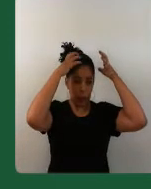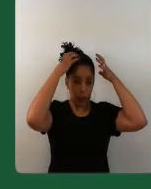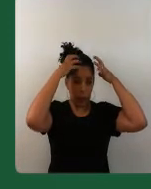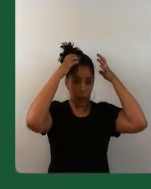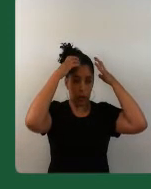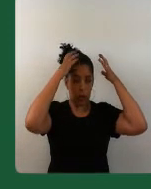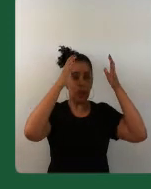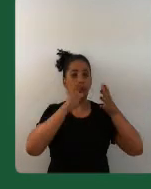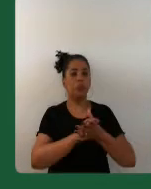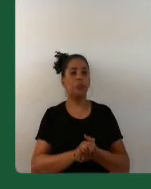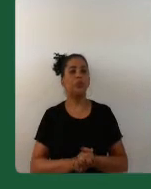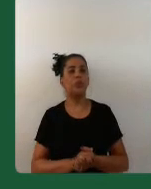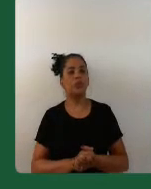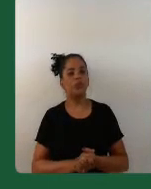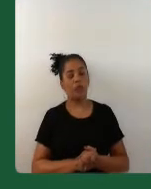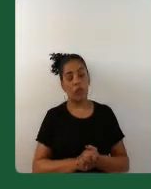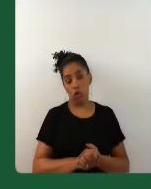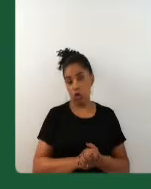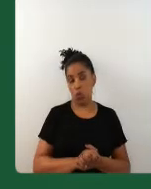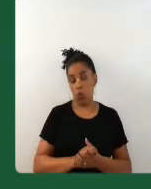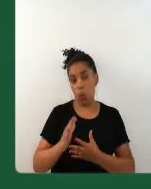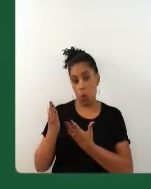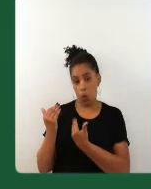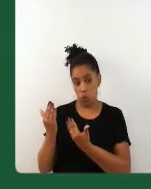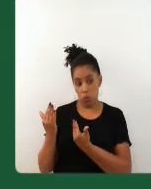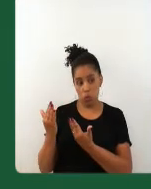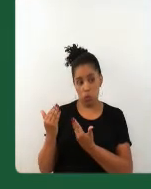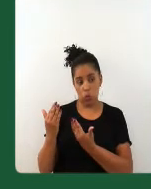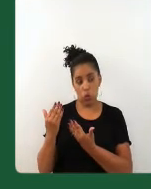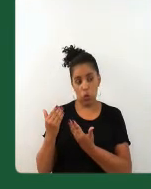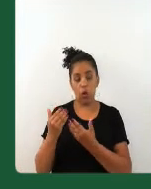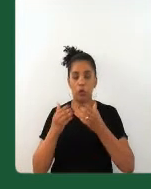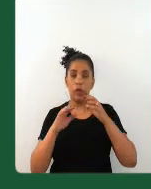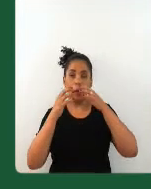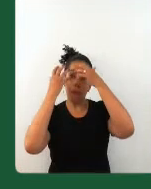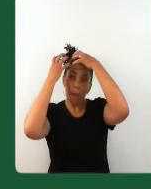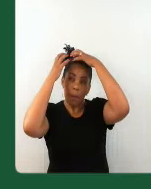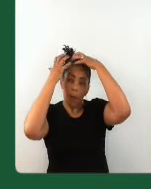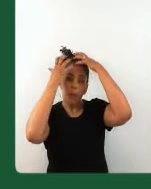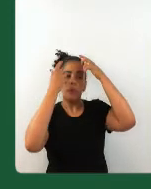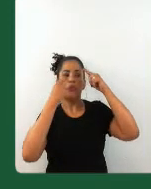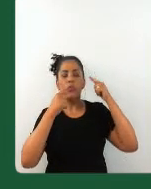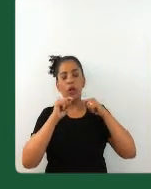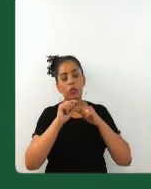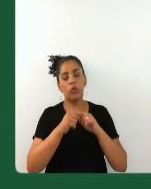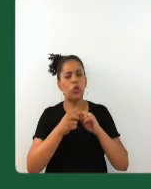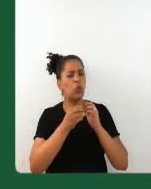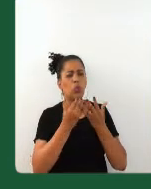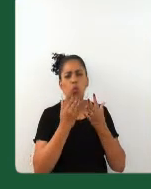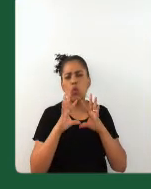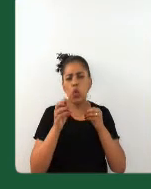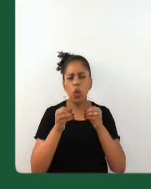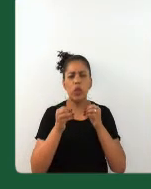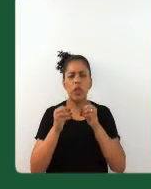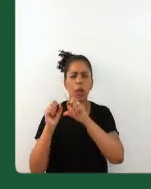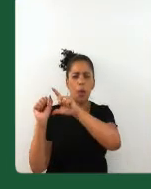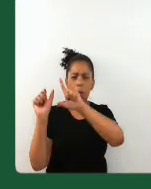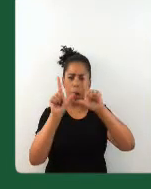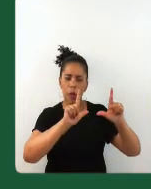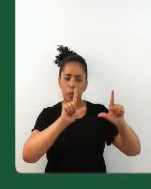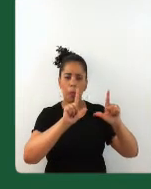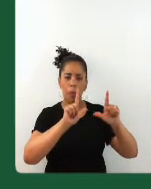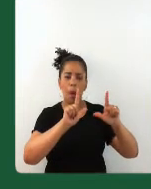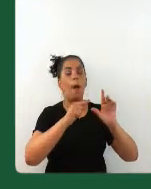paciente jovem com tumor de base de crânio, né, pré e pós-operatório, e outros tumores, um